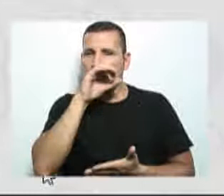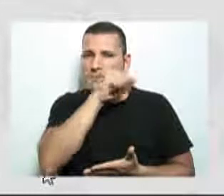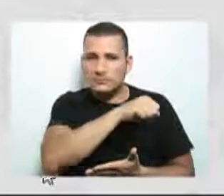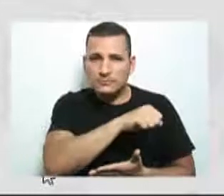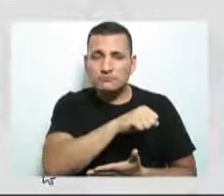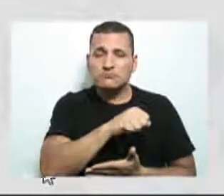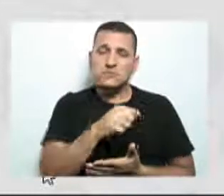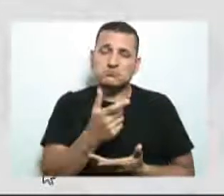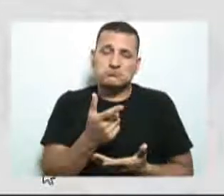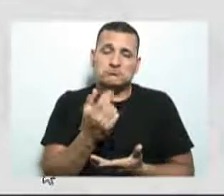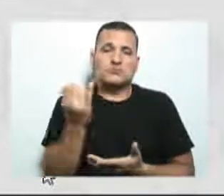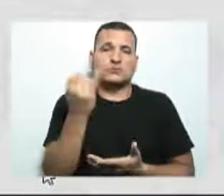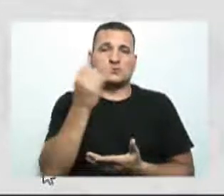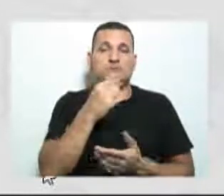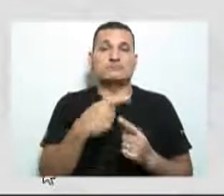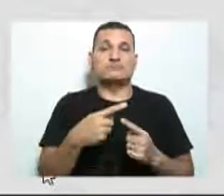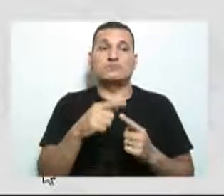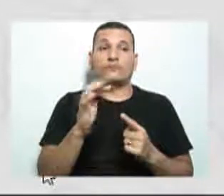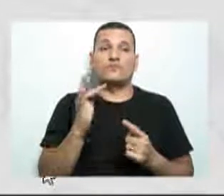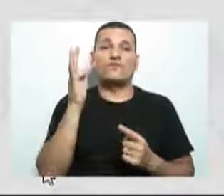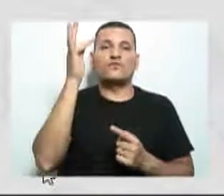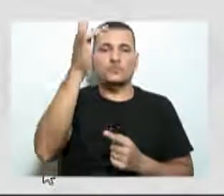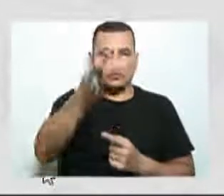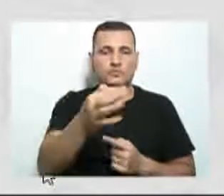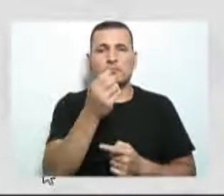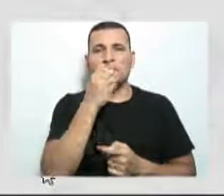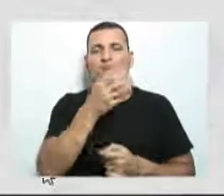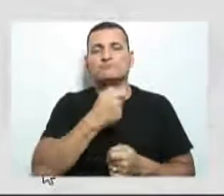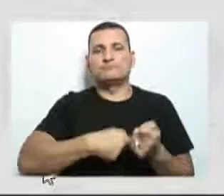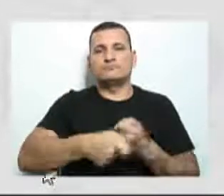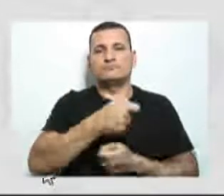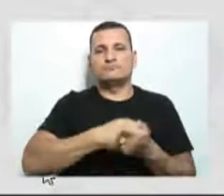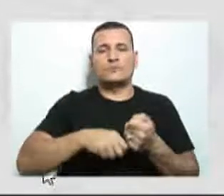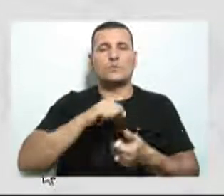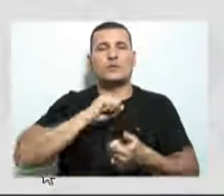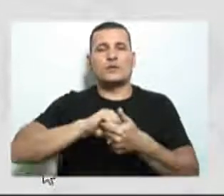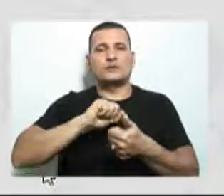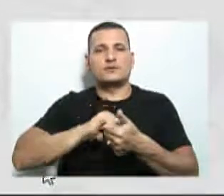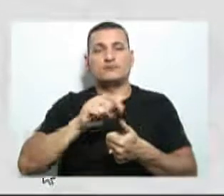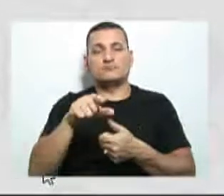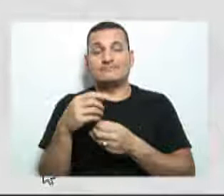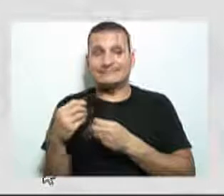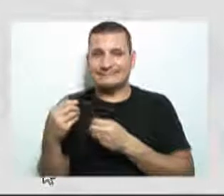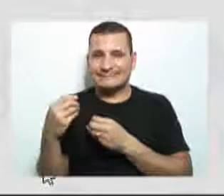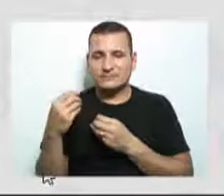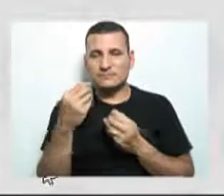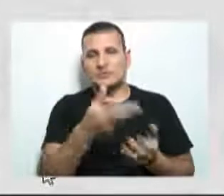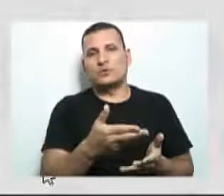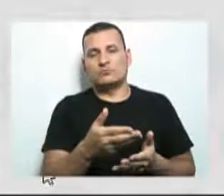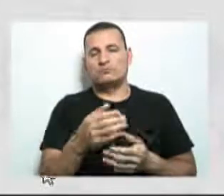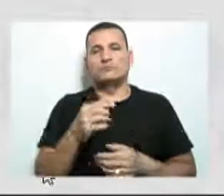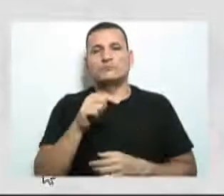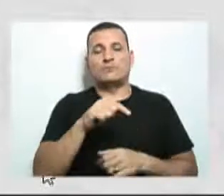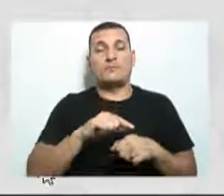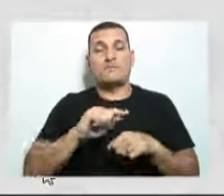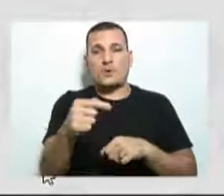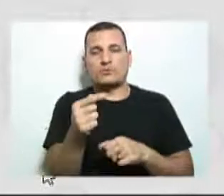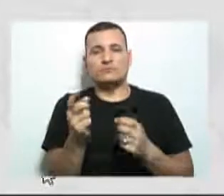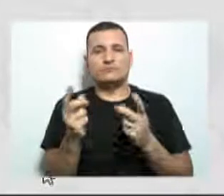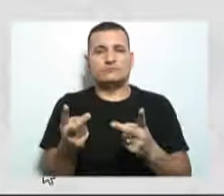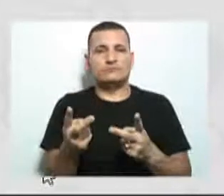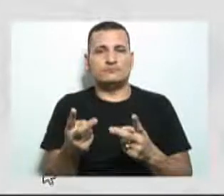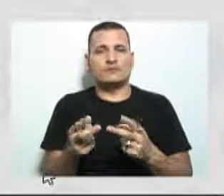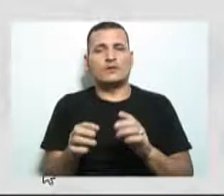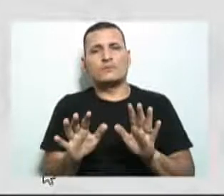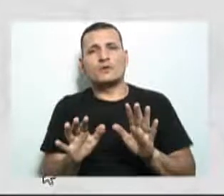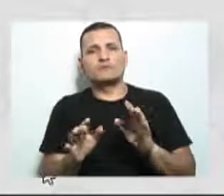no futuro a assistência, né? A qualidade que você deu com relação a esse pós-venda. Primeiro que o produto não era